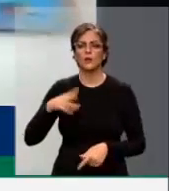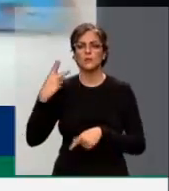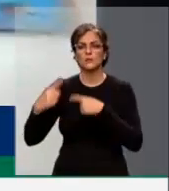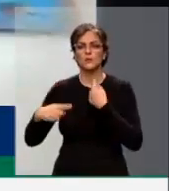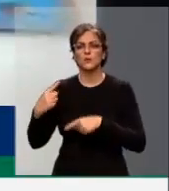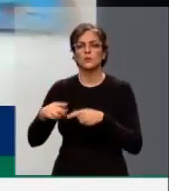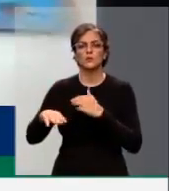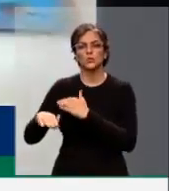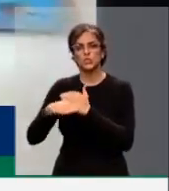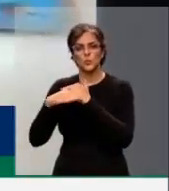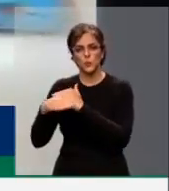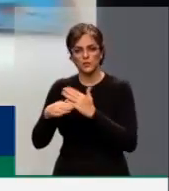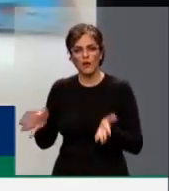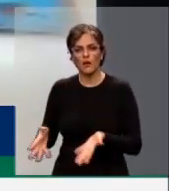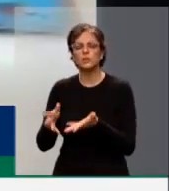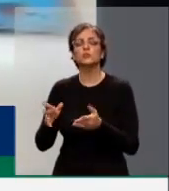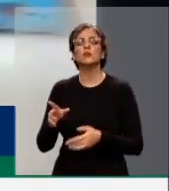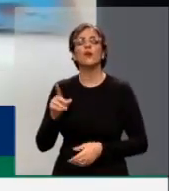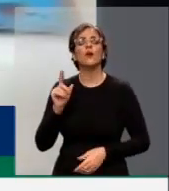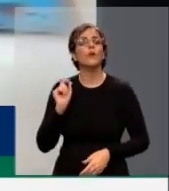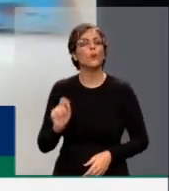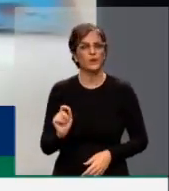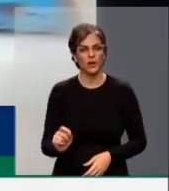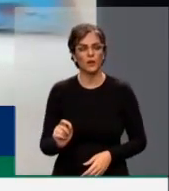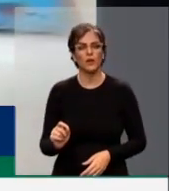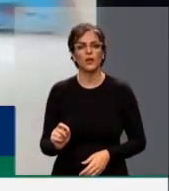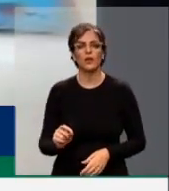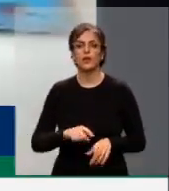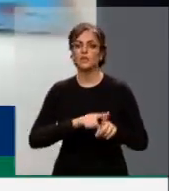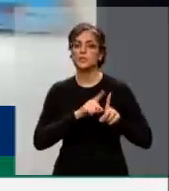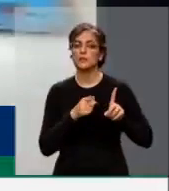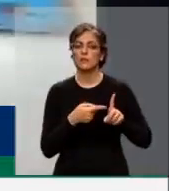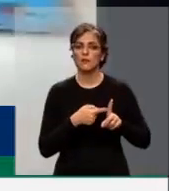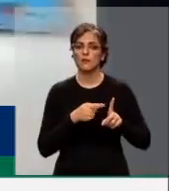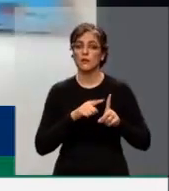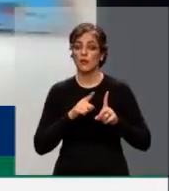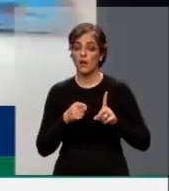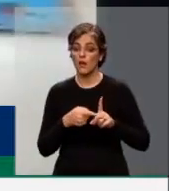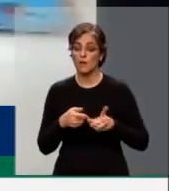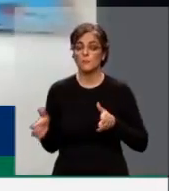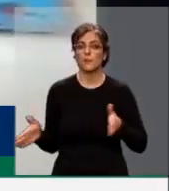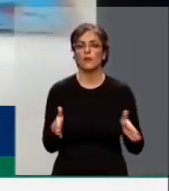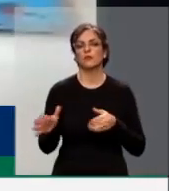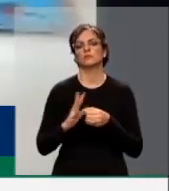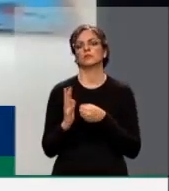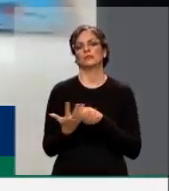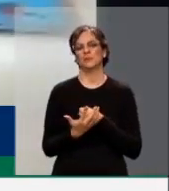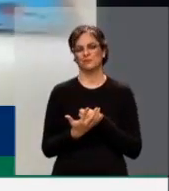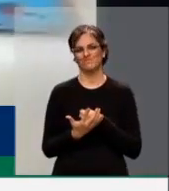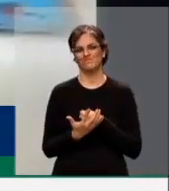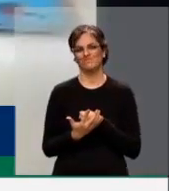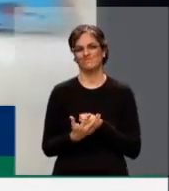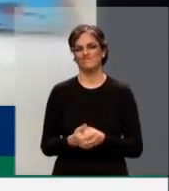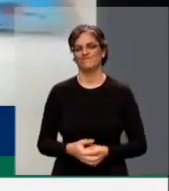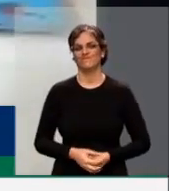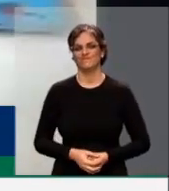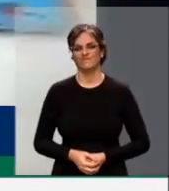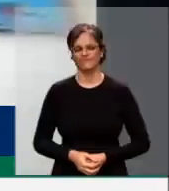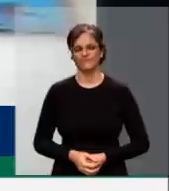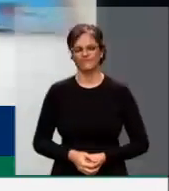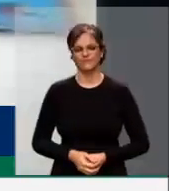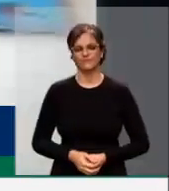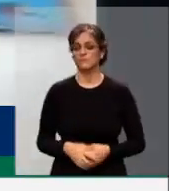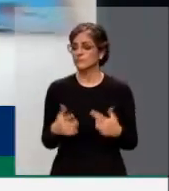Promoção da Equidade, que é a questão da gestação nesse processo da pandemia. Não